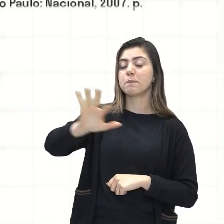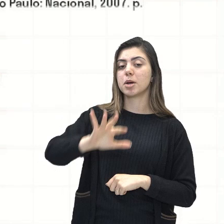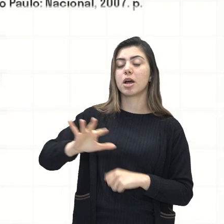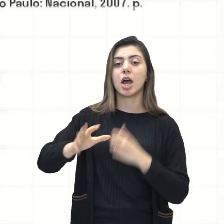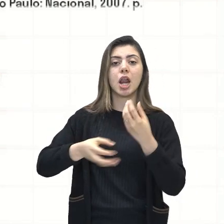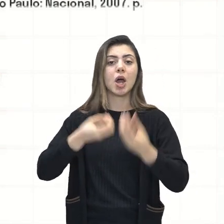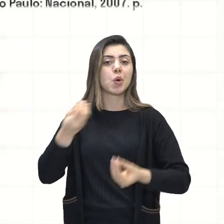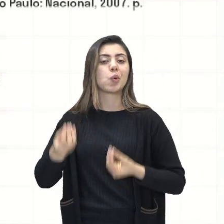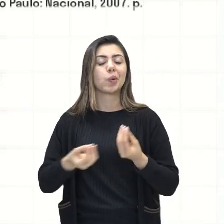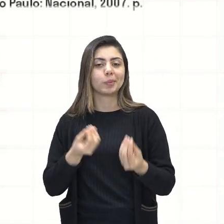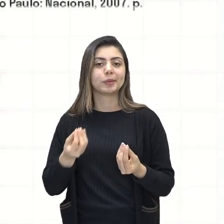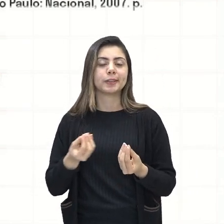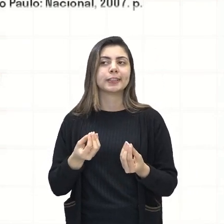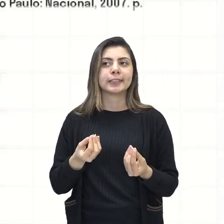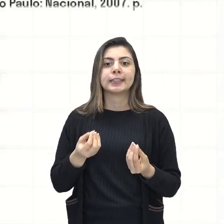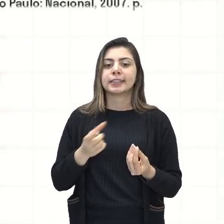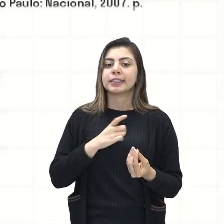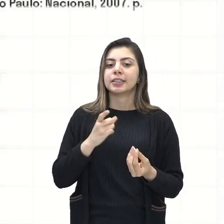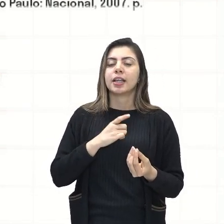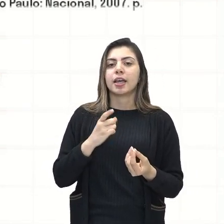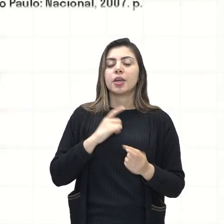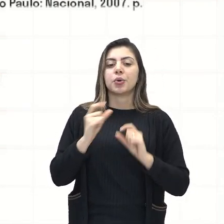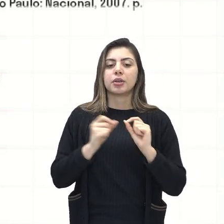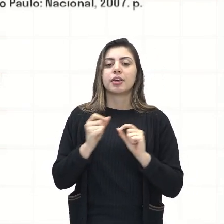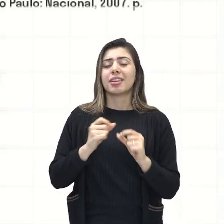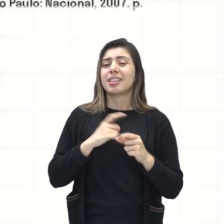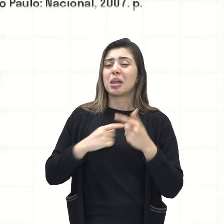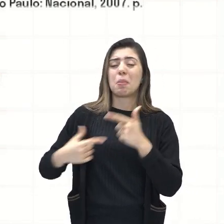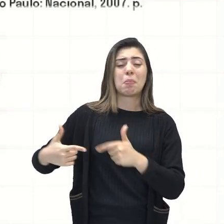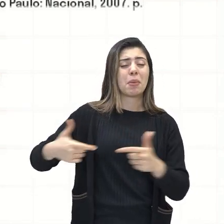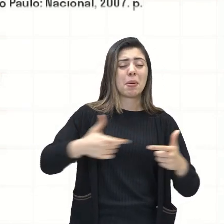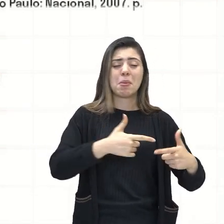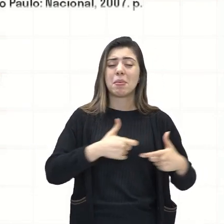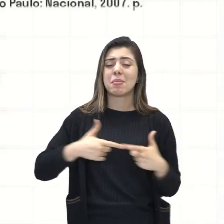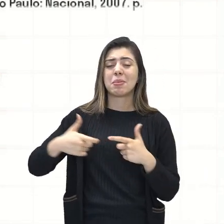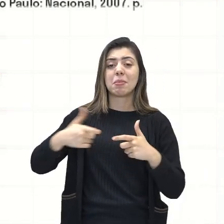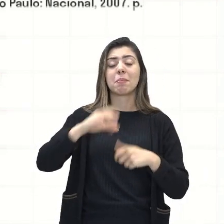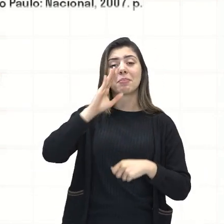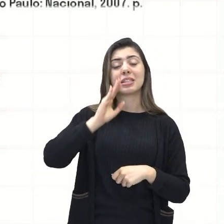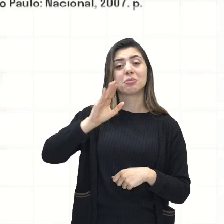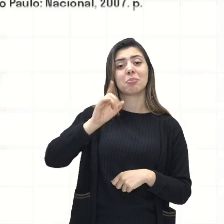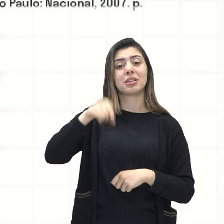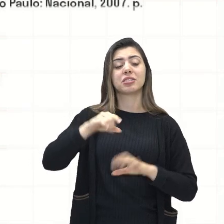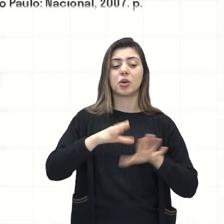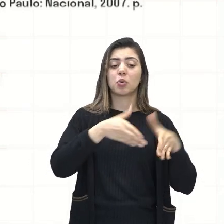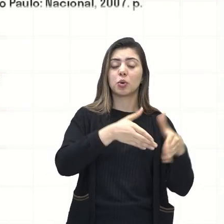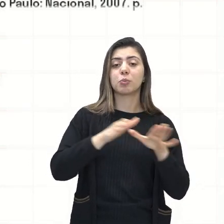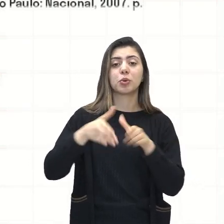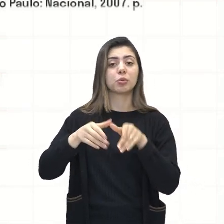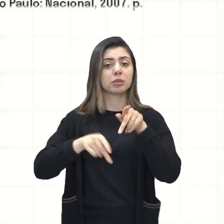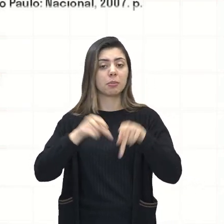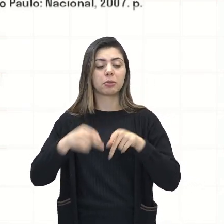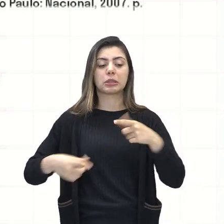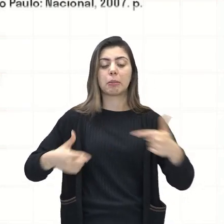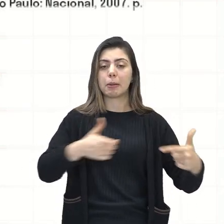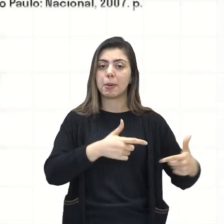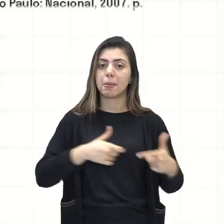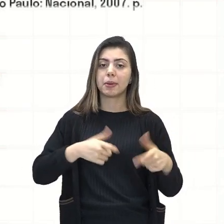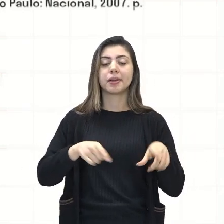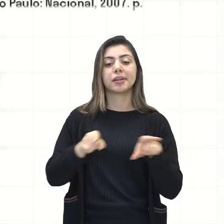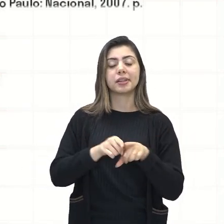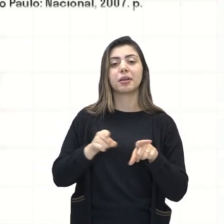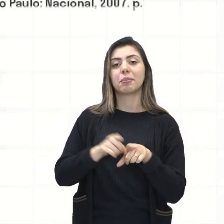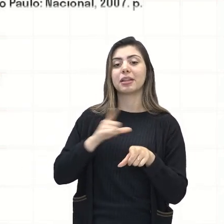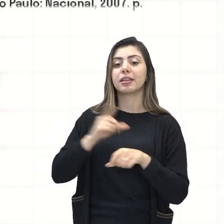extremamente cheia, né, com muitos conflitos, em especial guerras civis e guerras também entre as